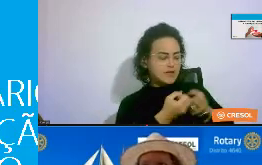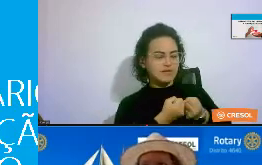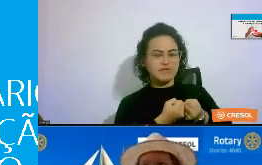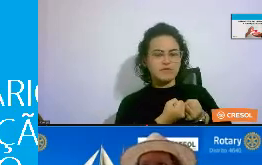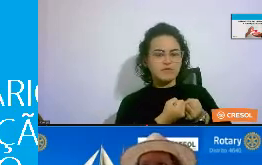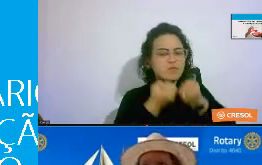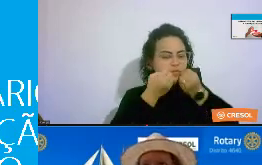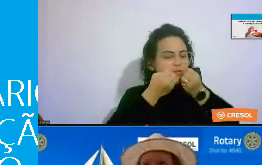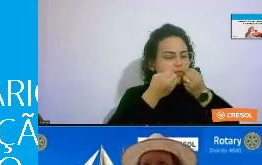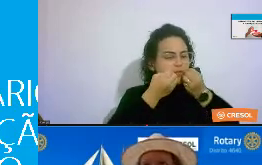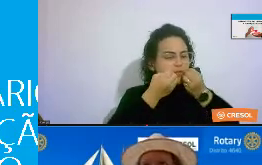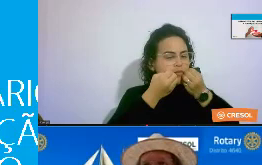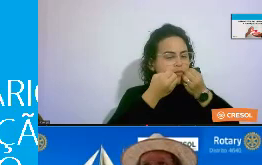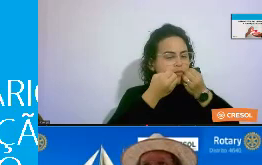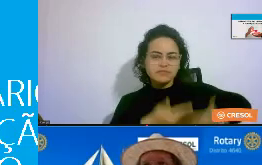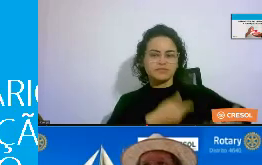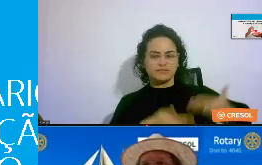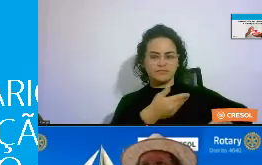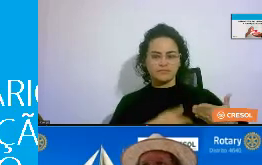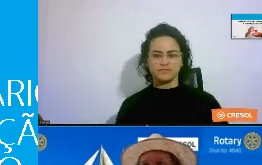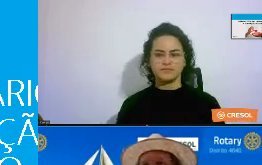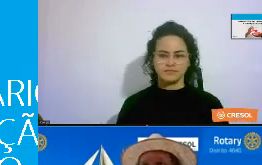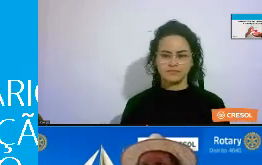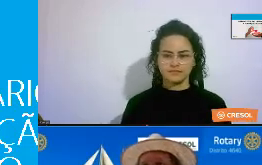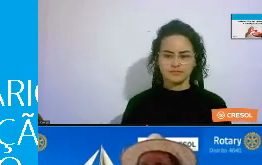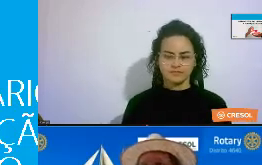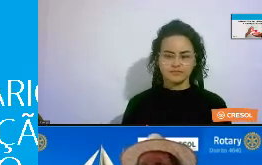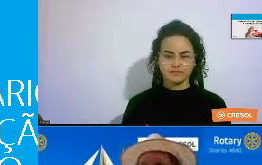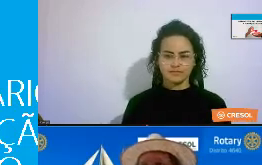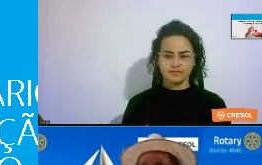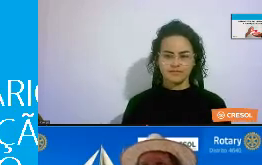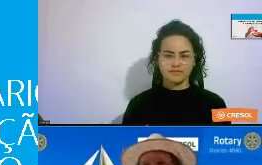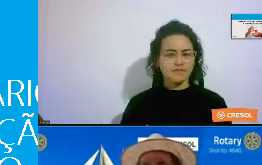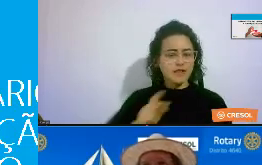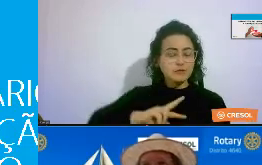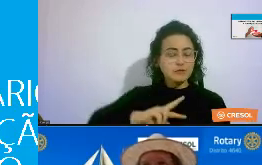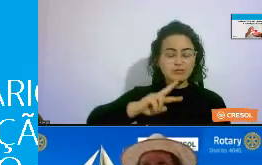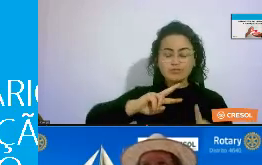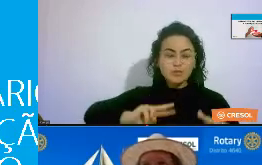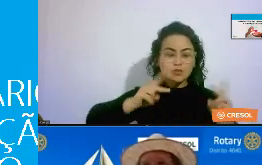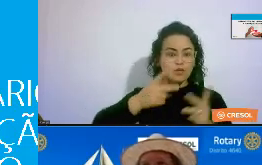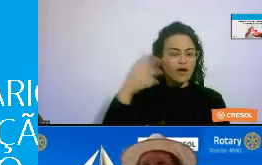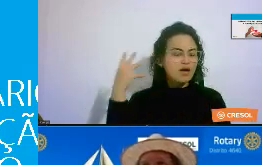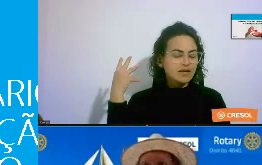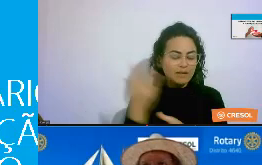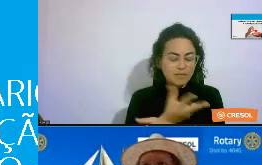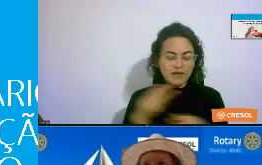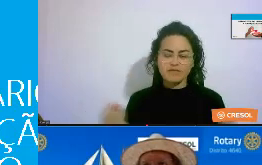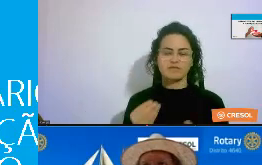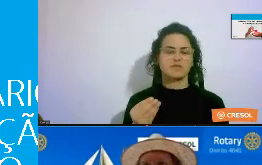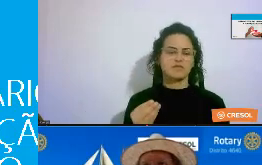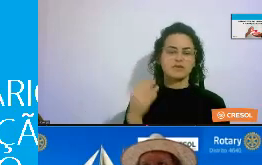benesses dessa contribuição. Ela é duplamente maravilhosa, porque ela vai atender uma